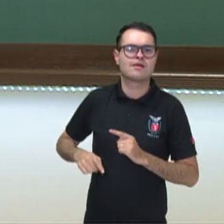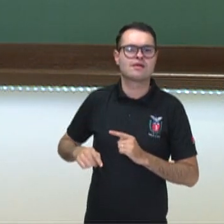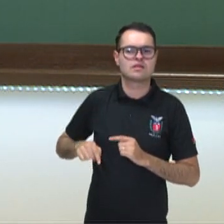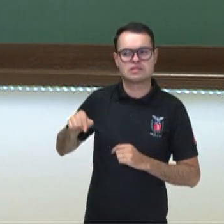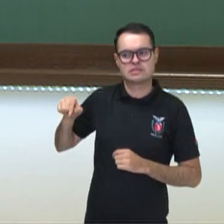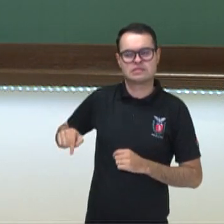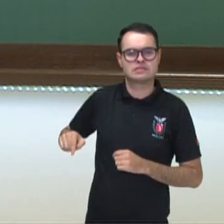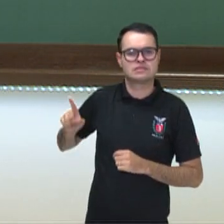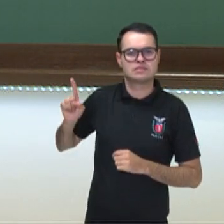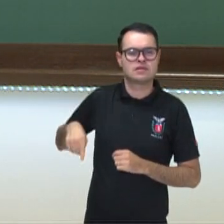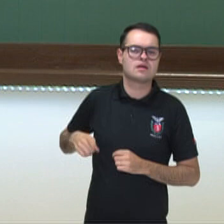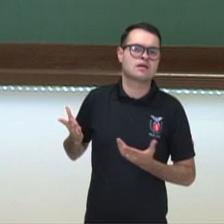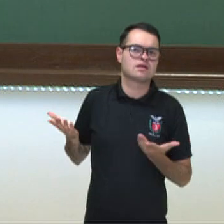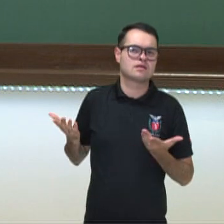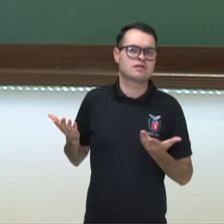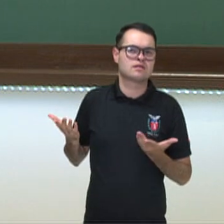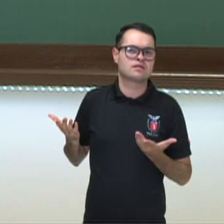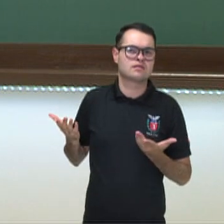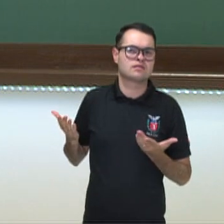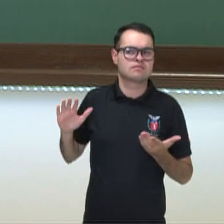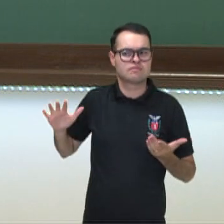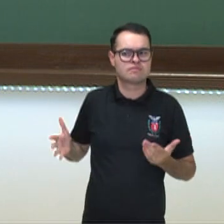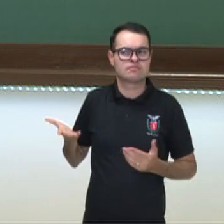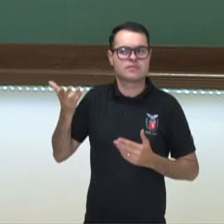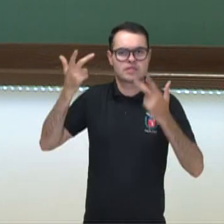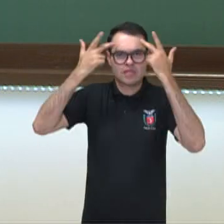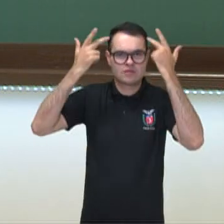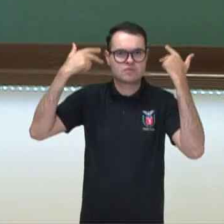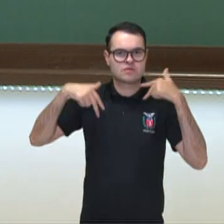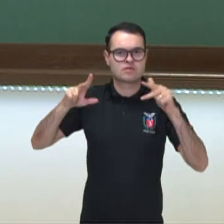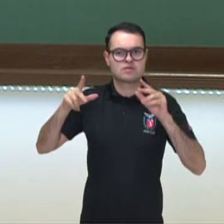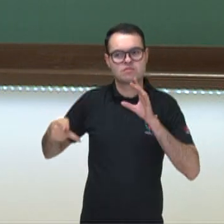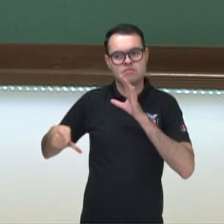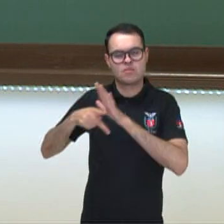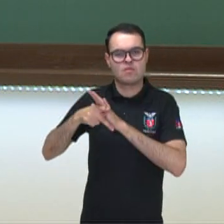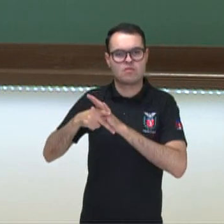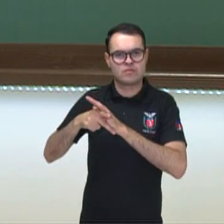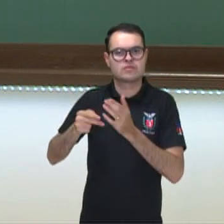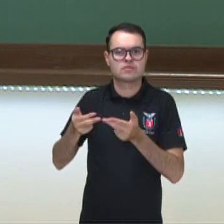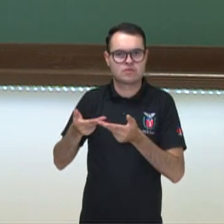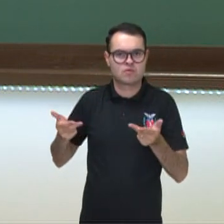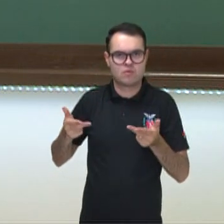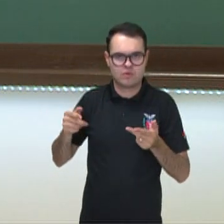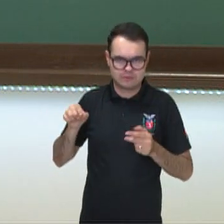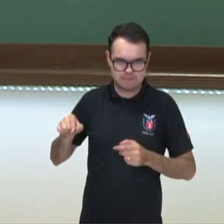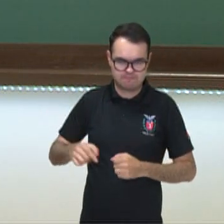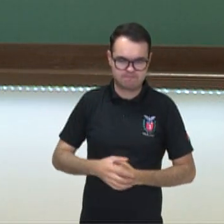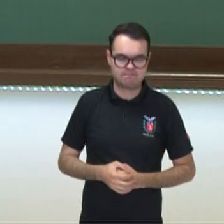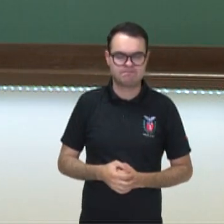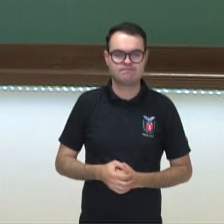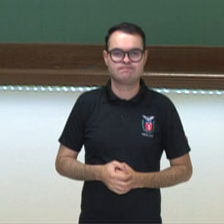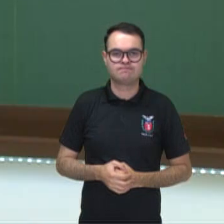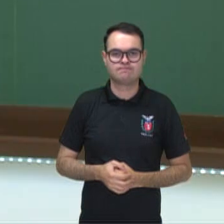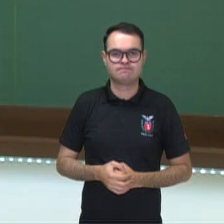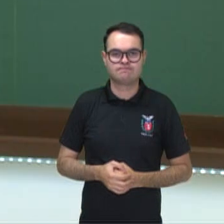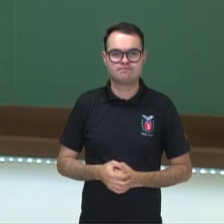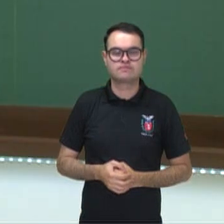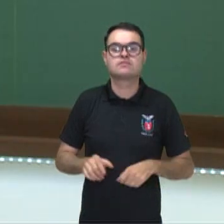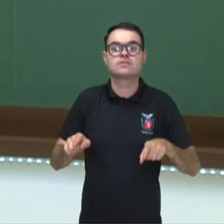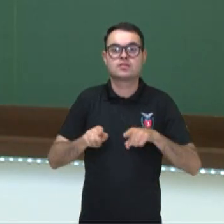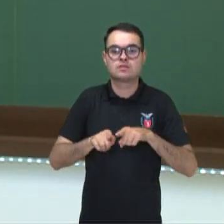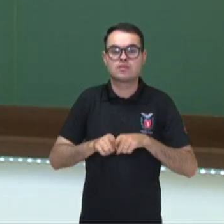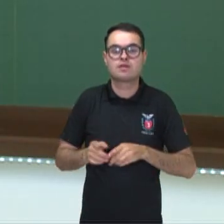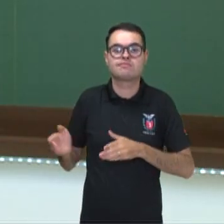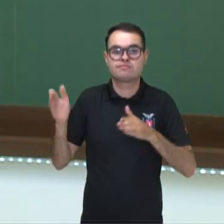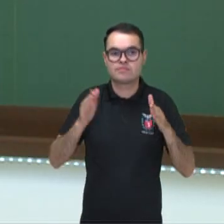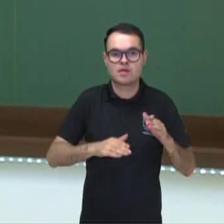ele favorecia um certo naturalismo dessas questões. Beleza? E também temos aí a ideia do